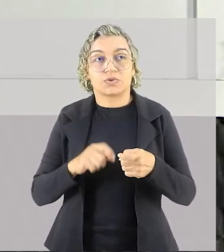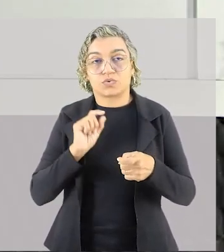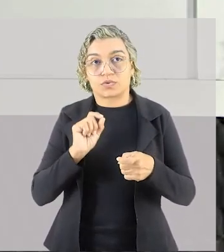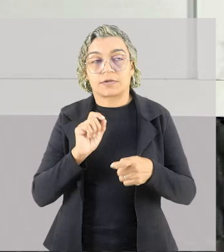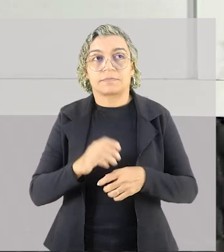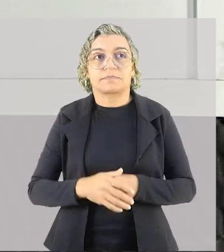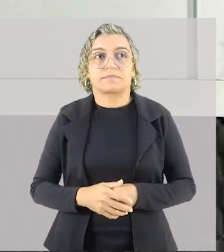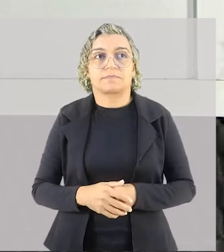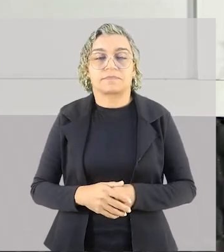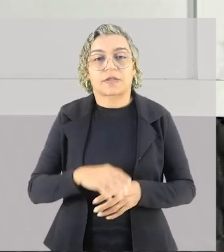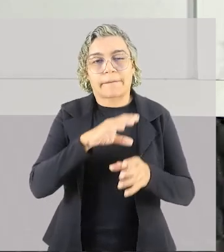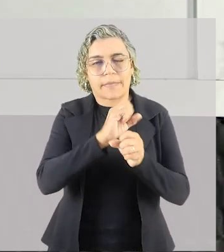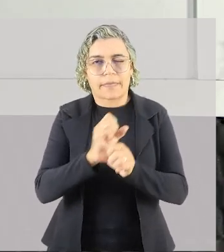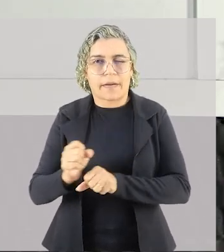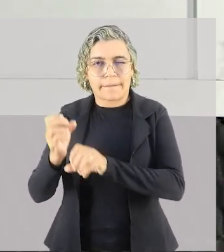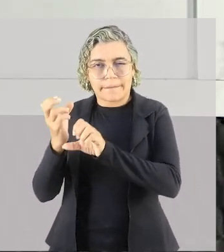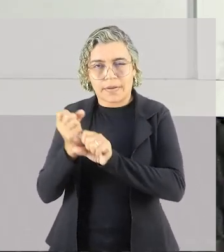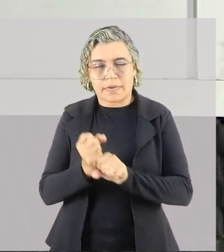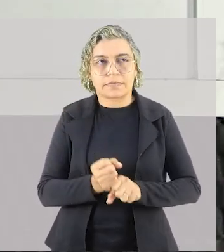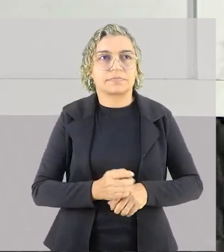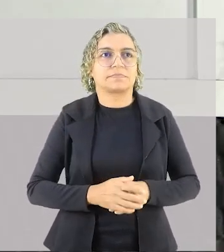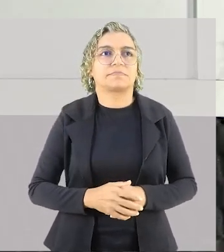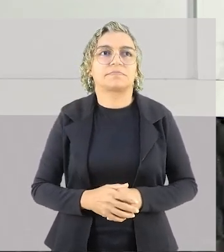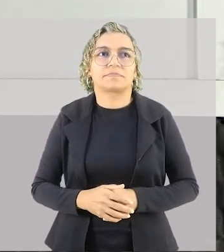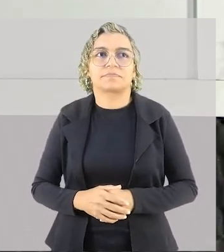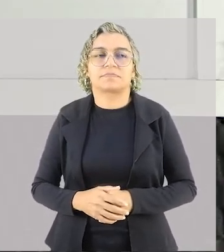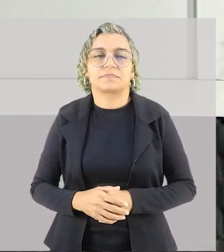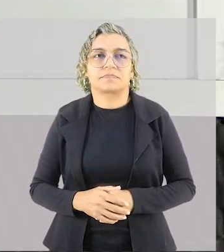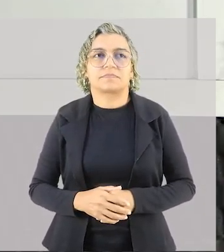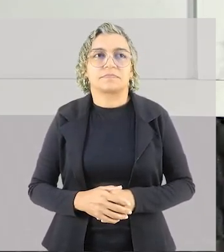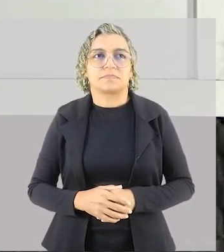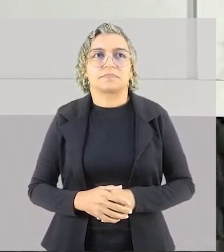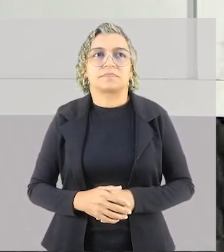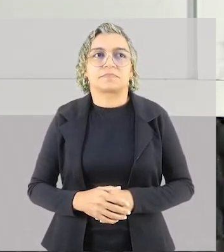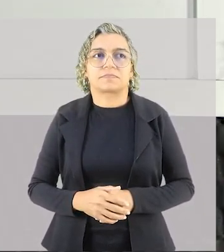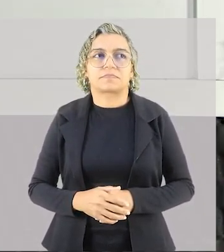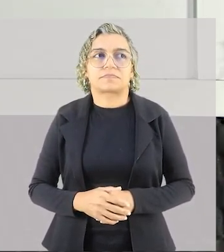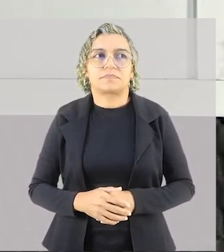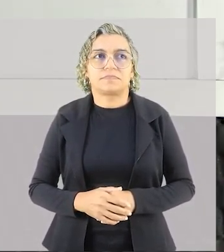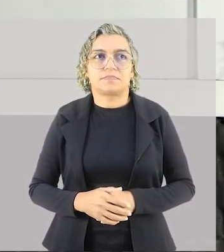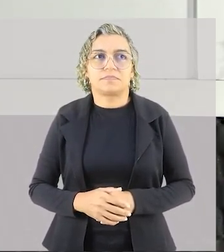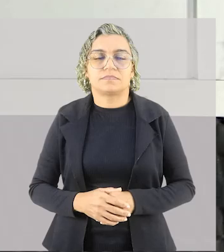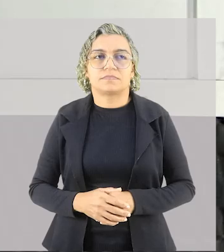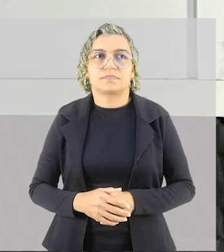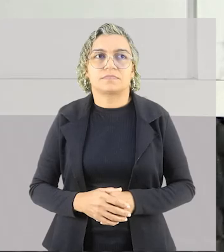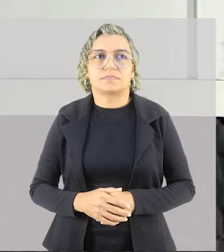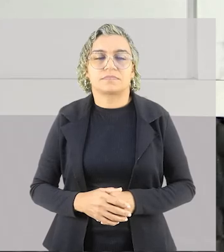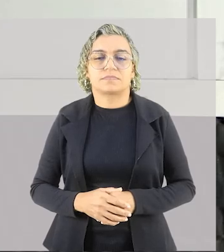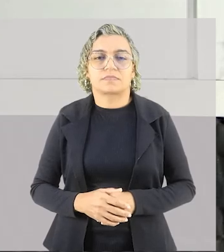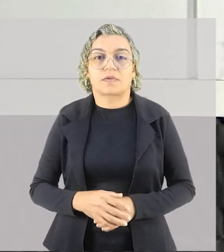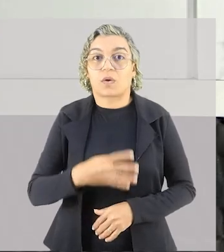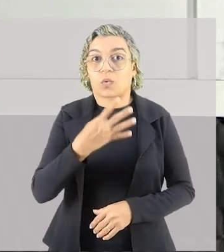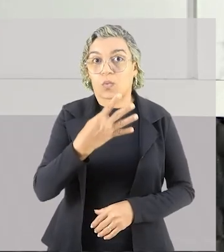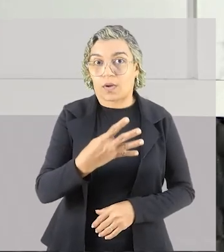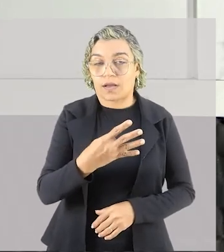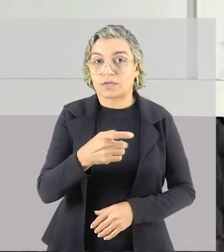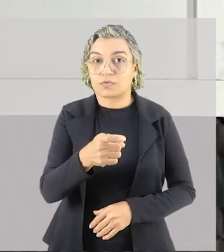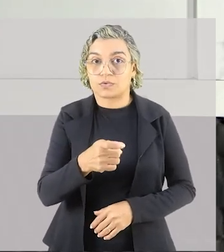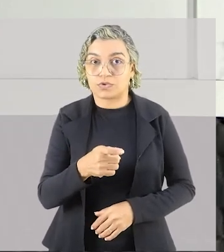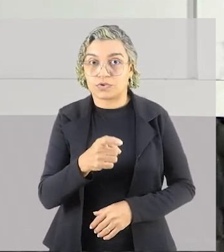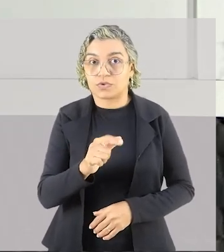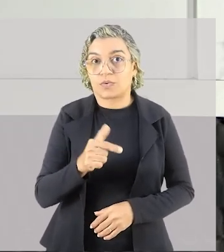fazer aqui produto dos meios pelo produto dos extremos. Teremos então 4x ao quadrado